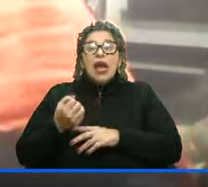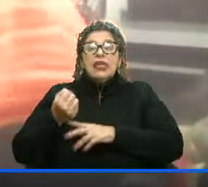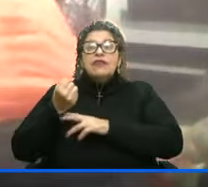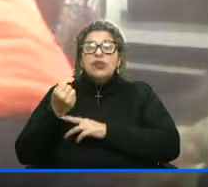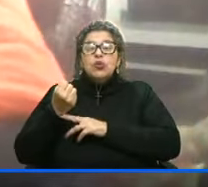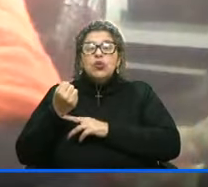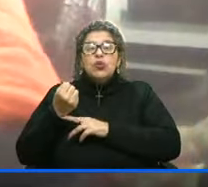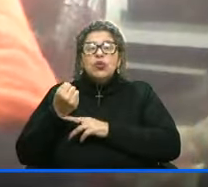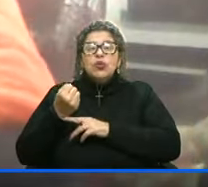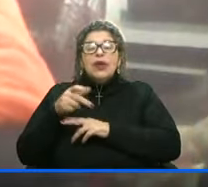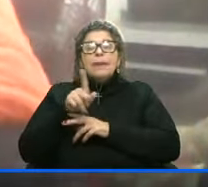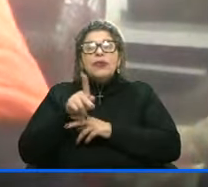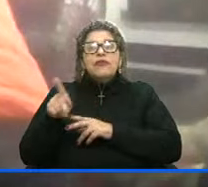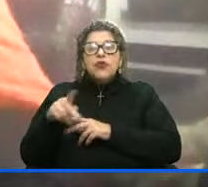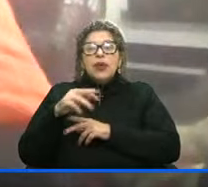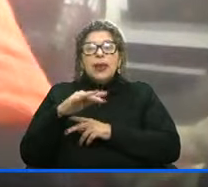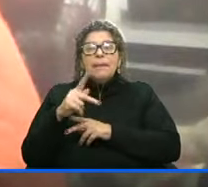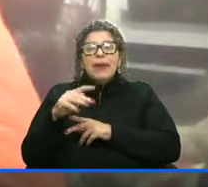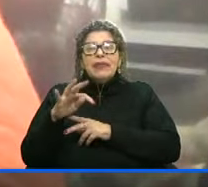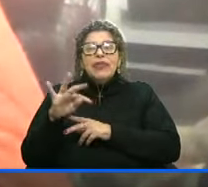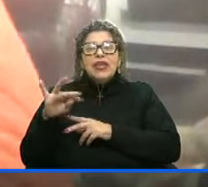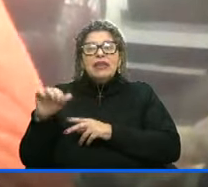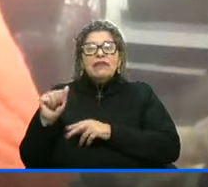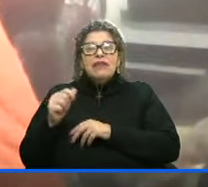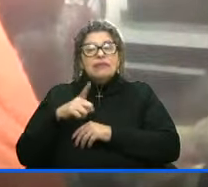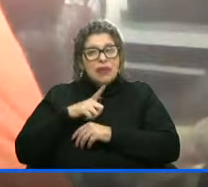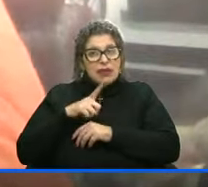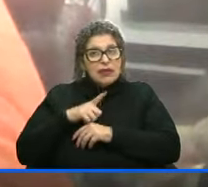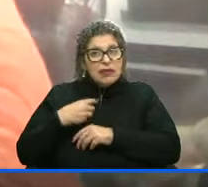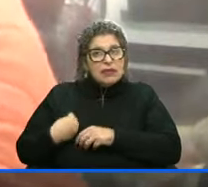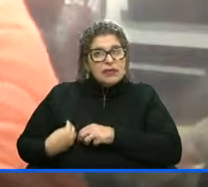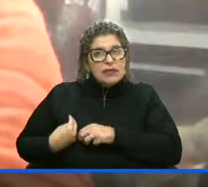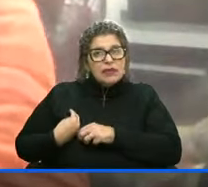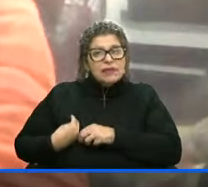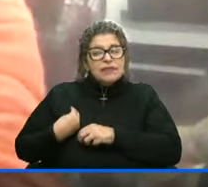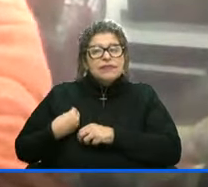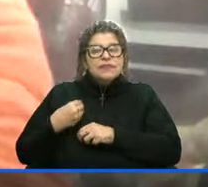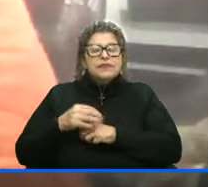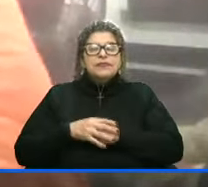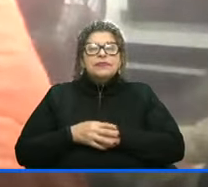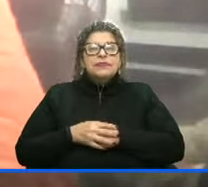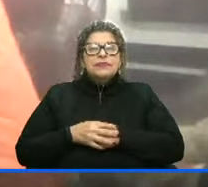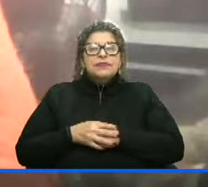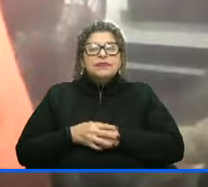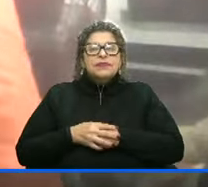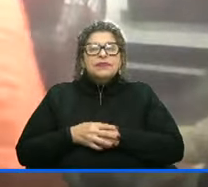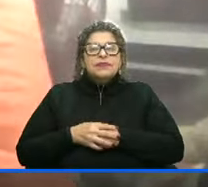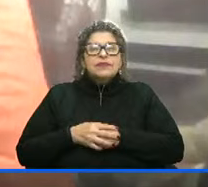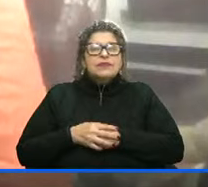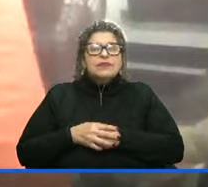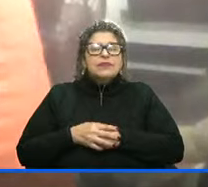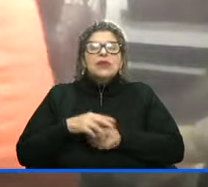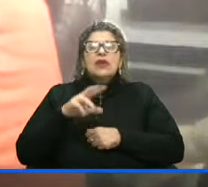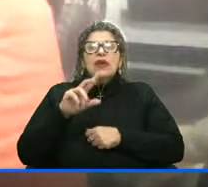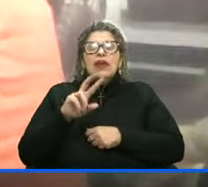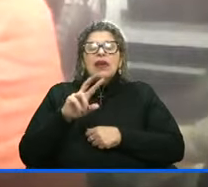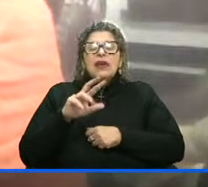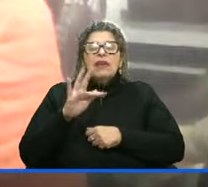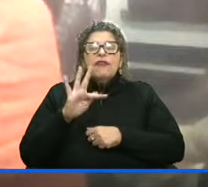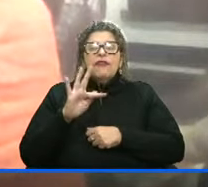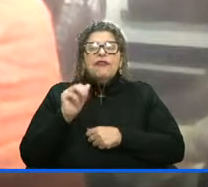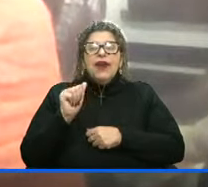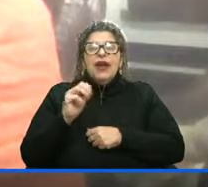quero ver se a professora Patrícia se encontra ainda, da Walter Silber. A Fabiana, diretora